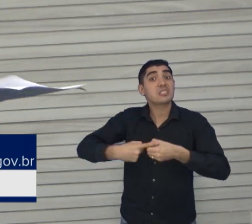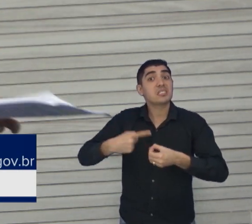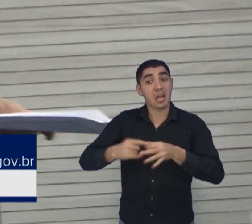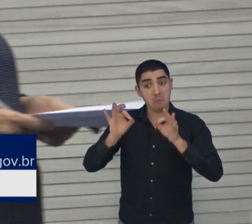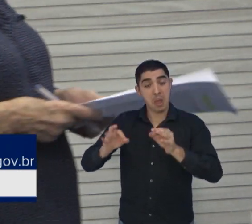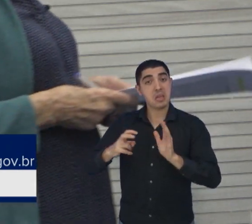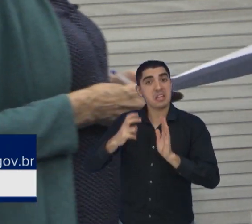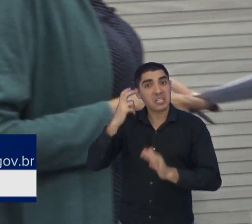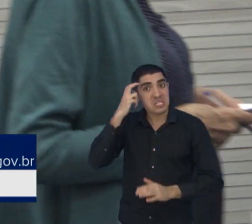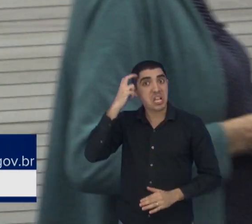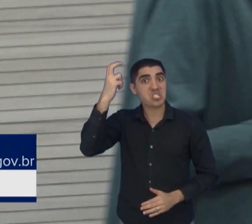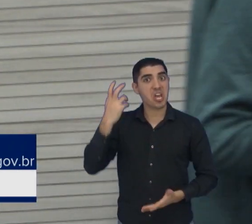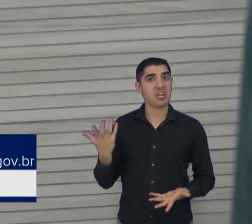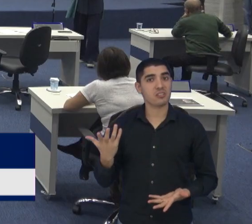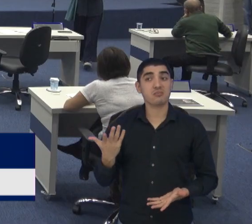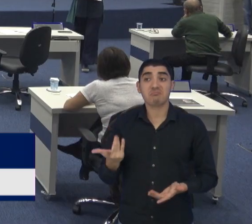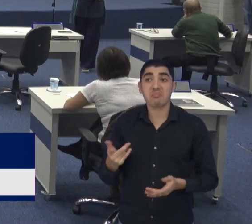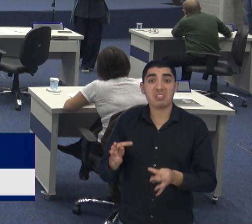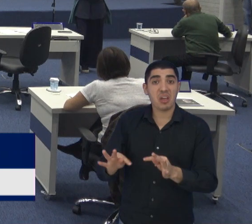Tartaruga.